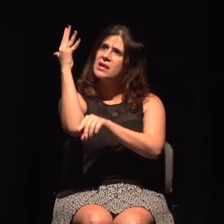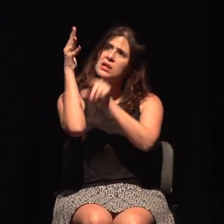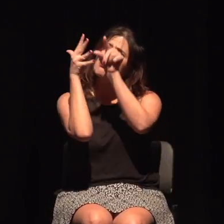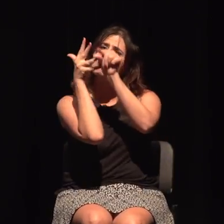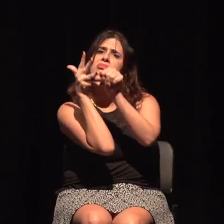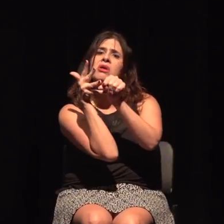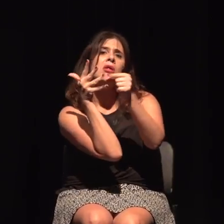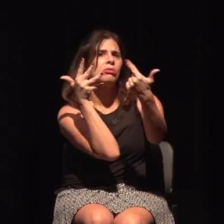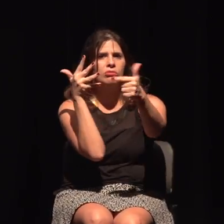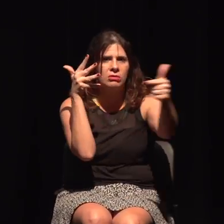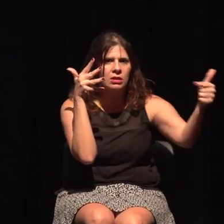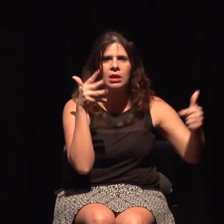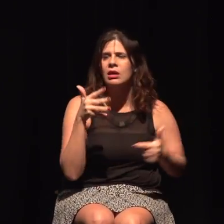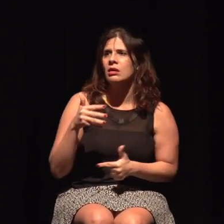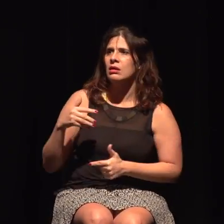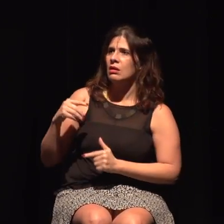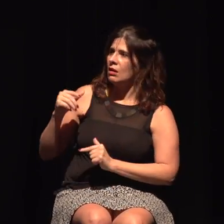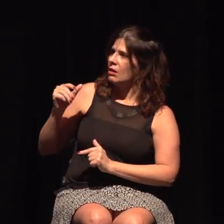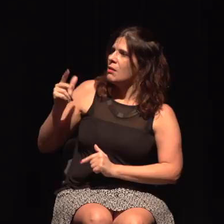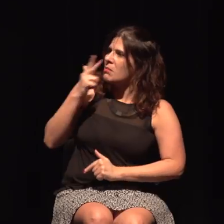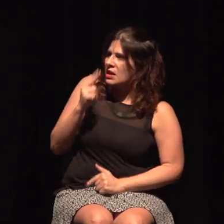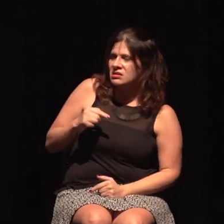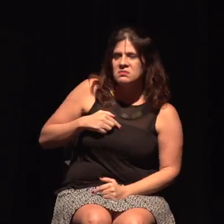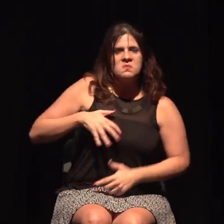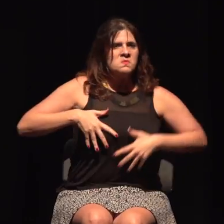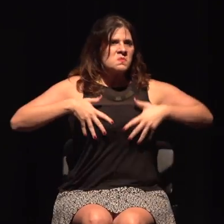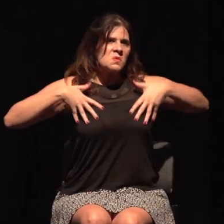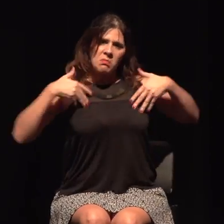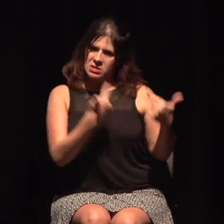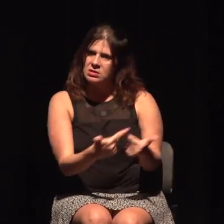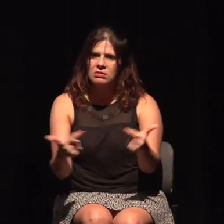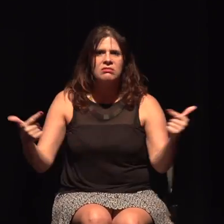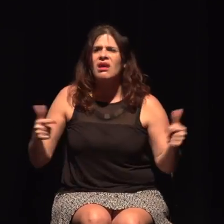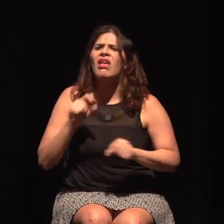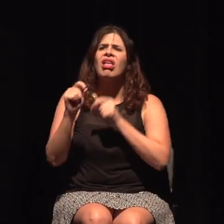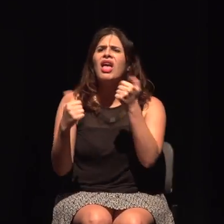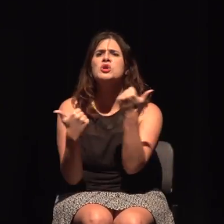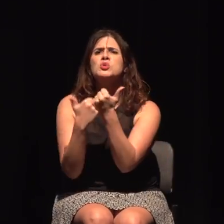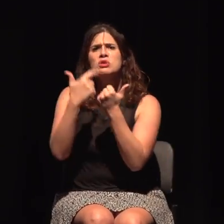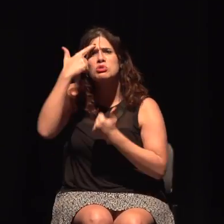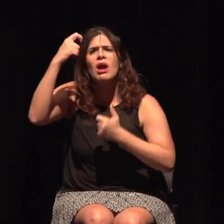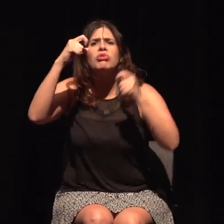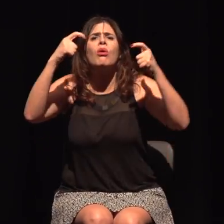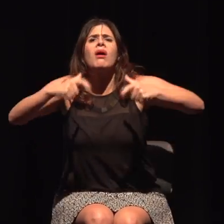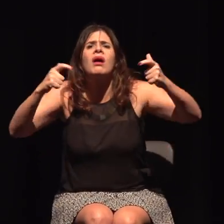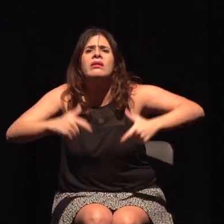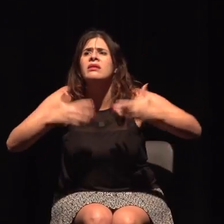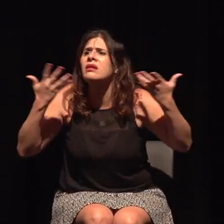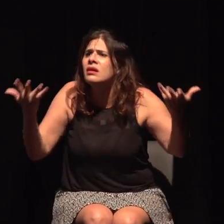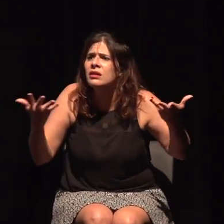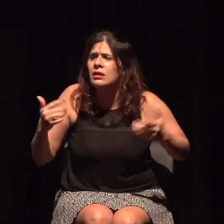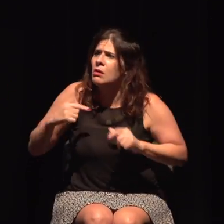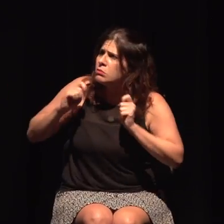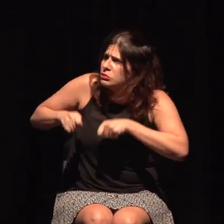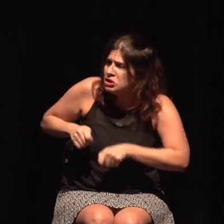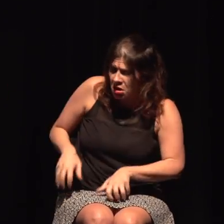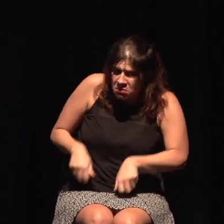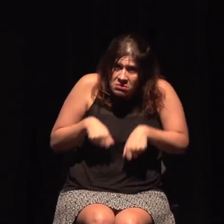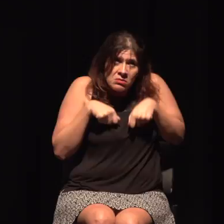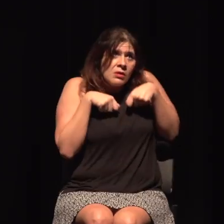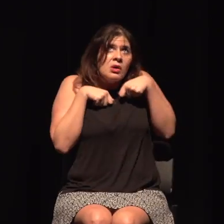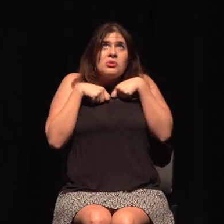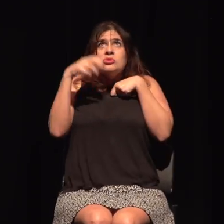O pássaro na árvore, um cheiro fétido de cobiça e abjeção, abjeção e cobiça. O autor deveria estar aqui, como alguém pode